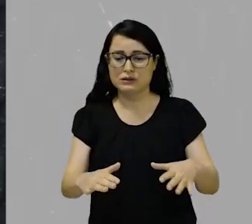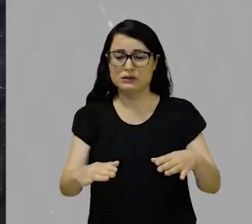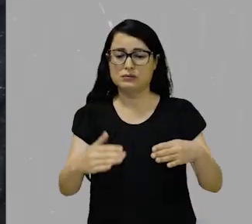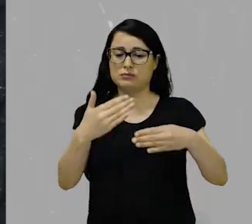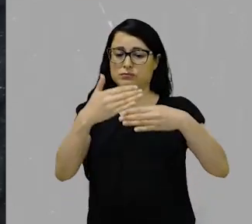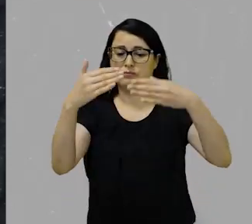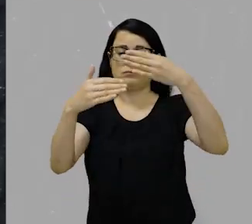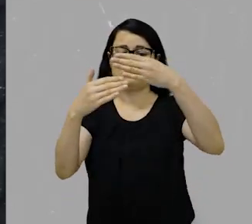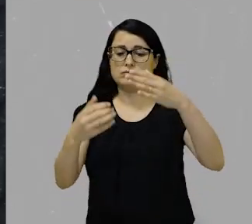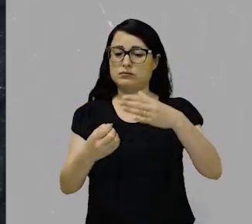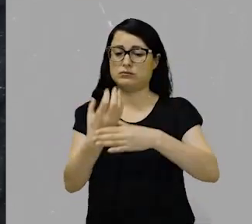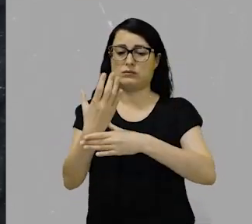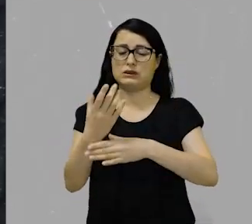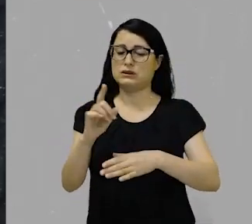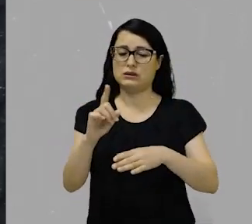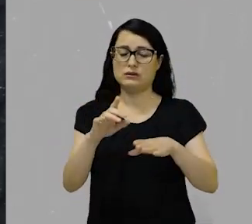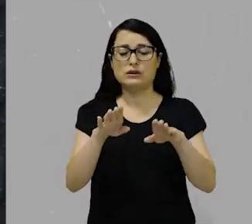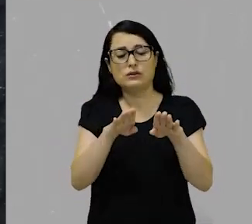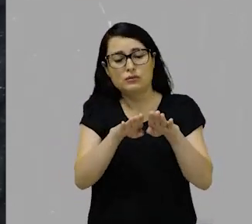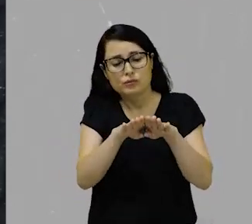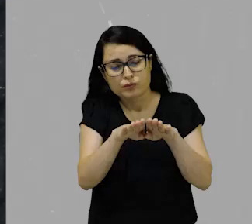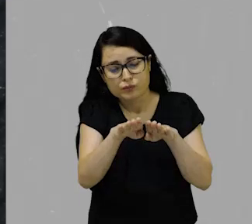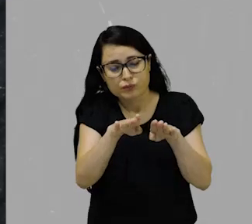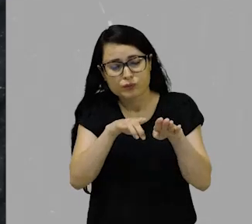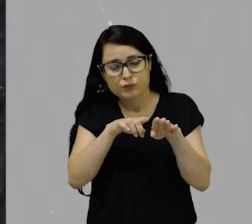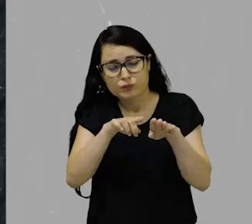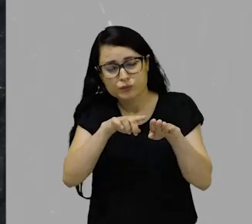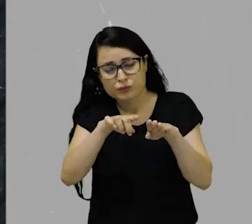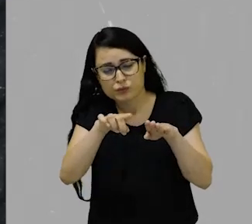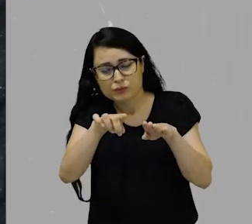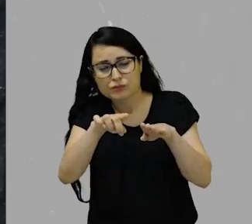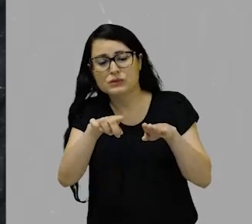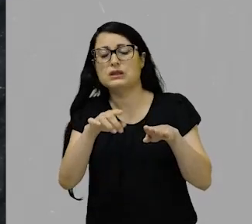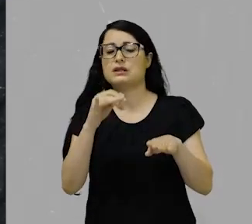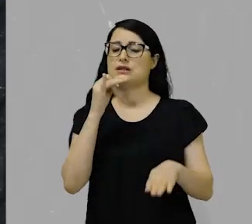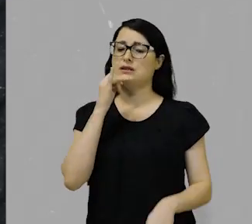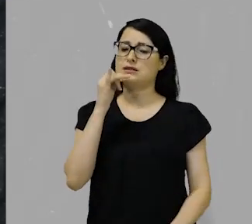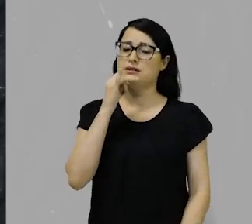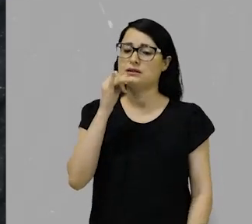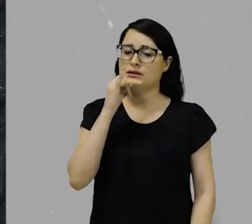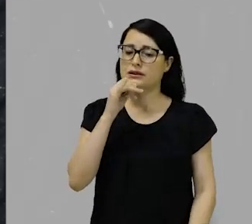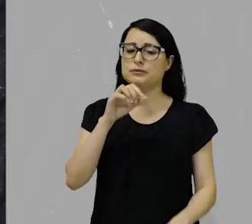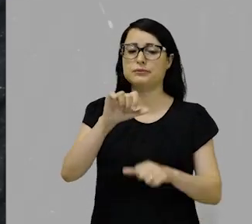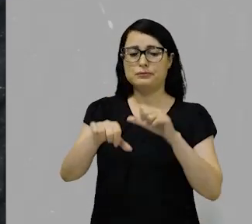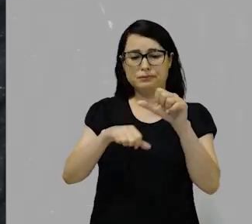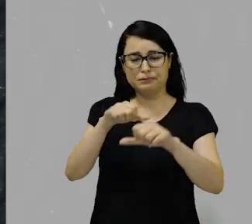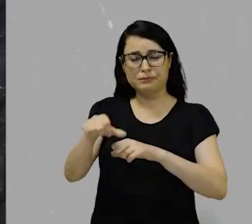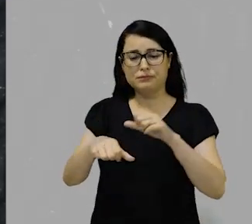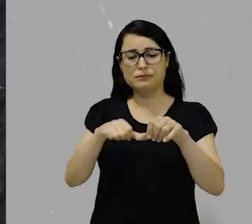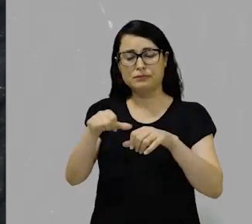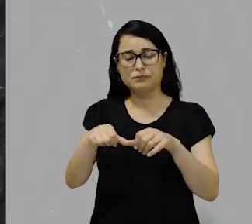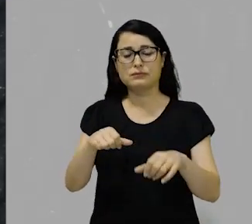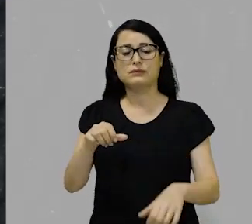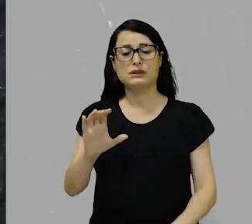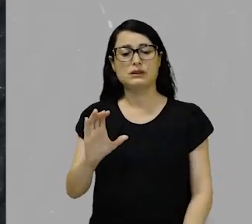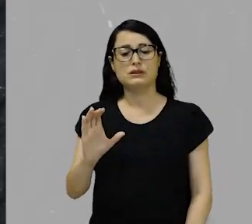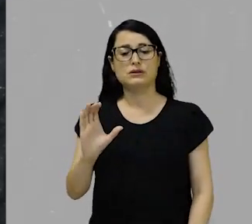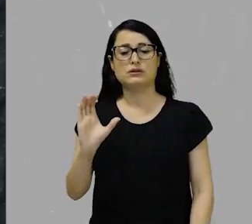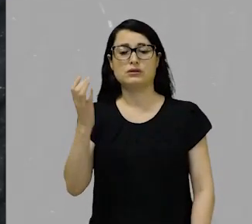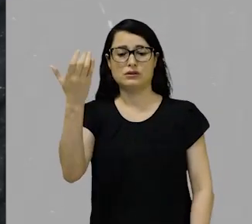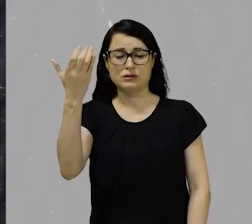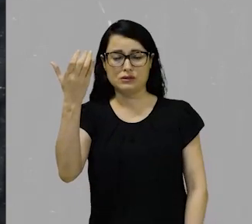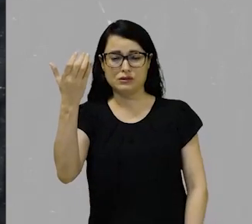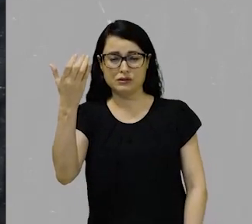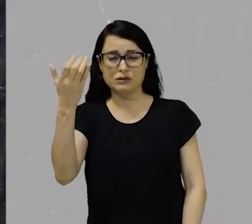casos, originar falhas, né, espaço entre elas. Um grande exemplo de um movimento transformante ocorreu, né, entre a placa